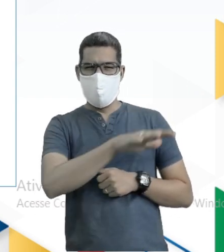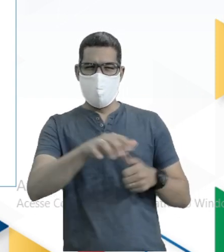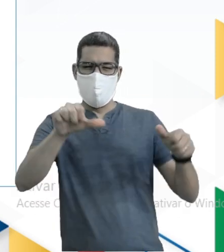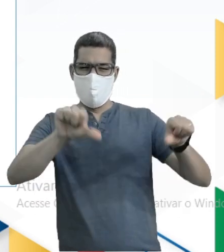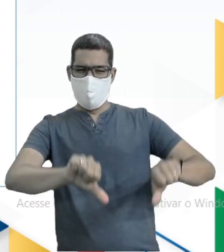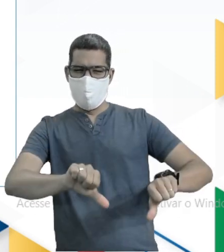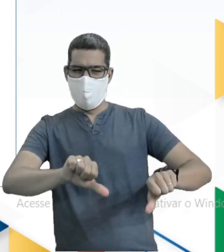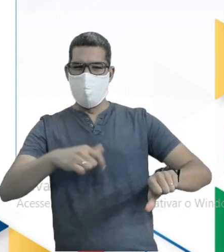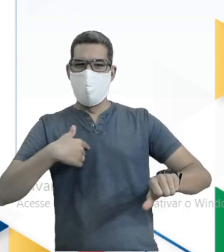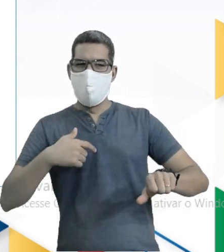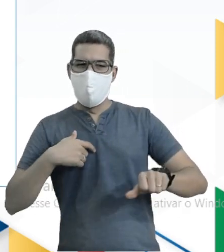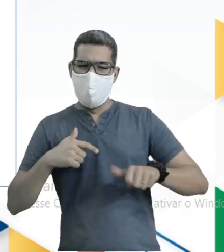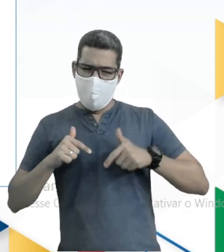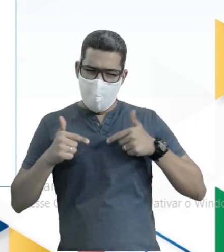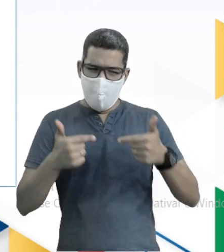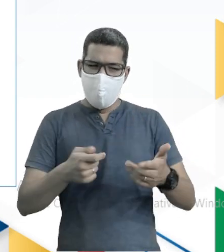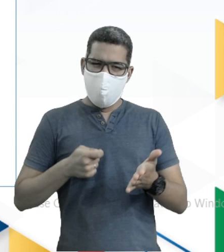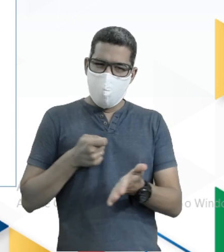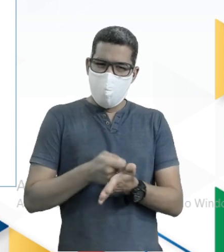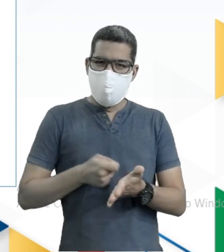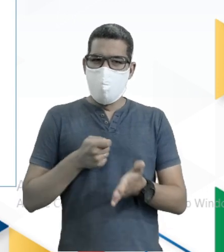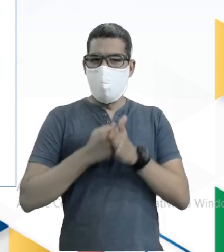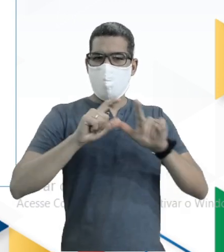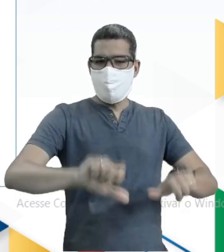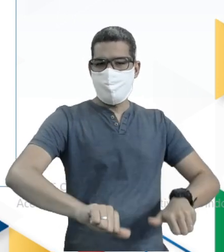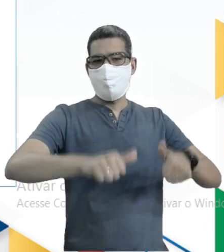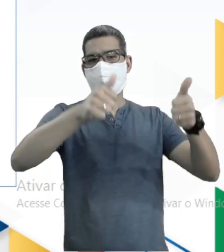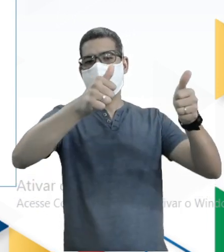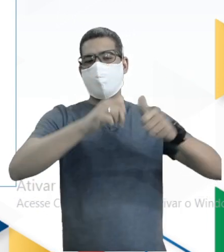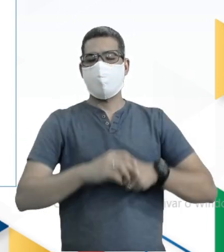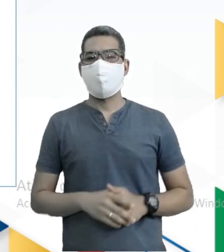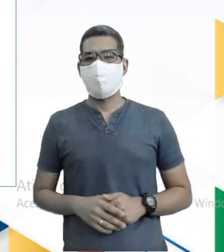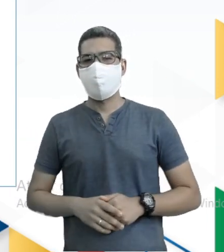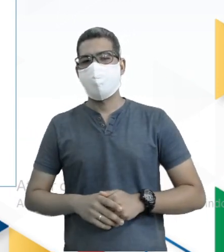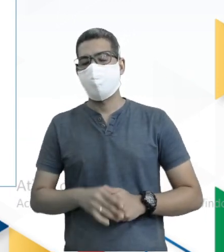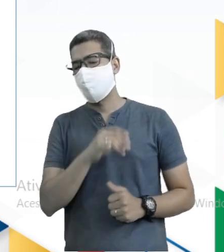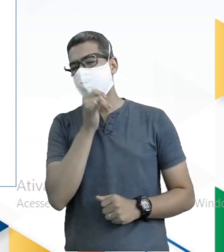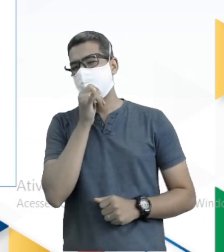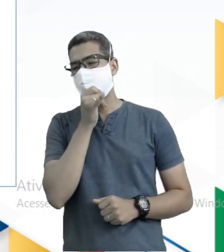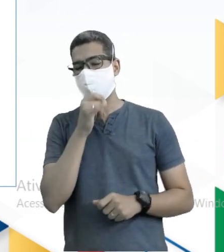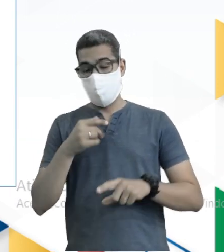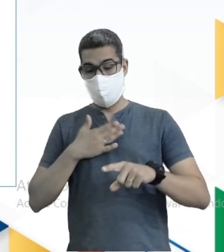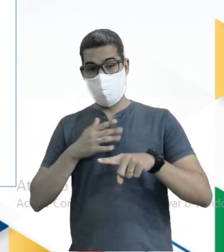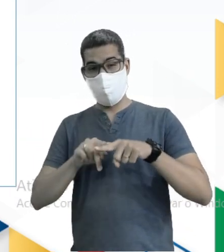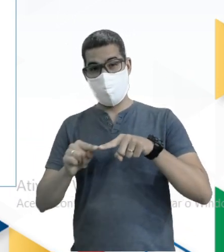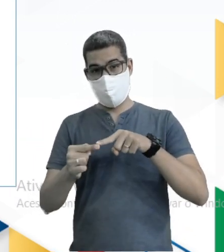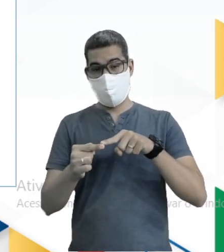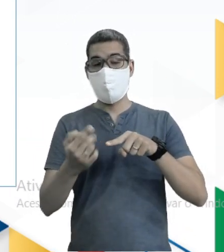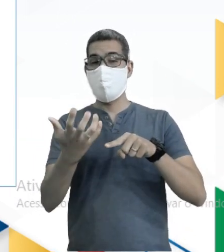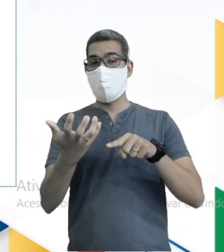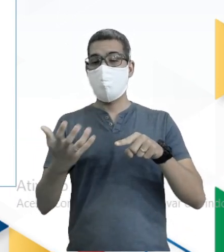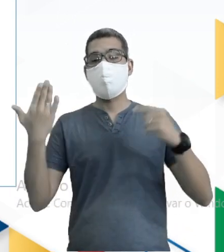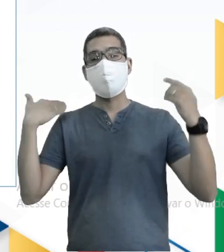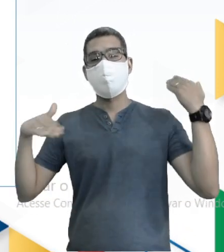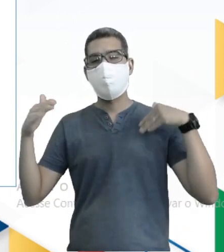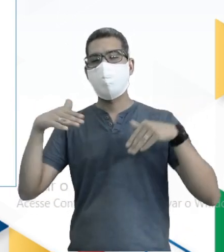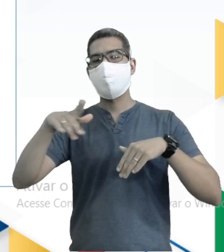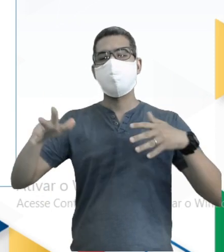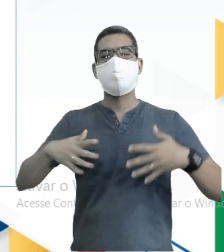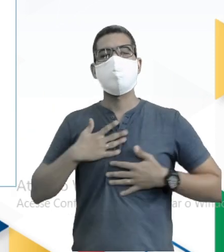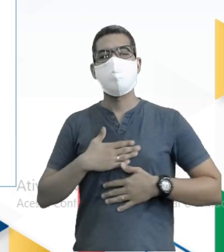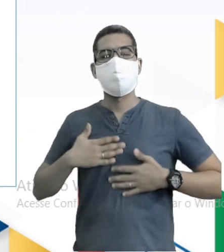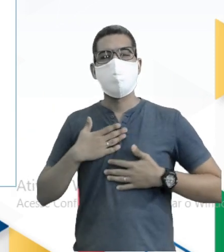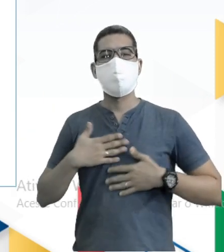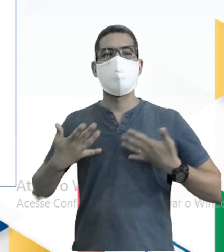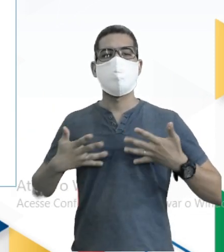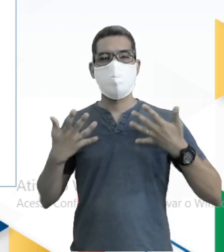Meu bairro precisa de uma área de lazer para os jovens. Como devo solicitá-la? Isso é um